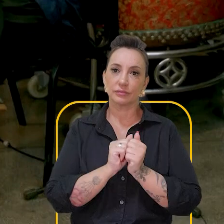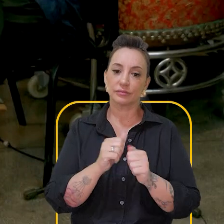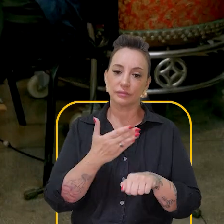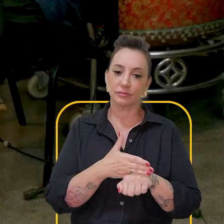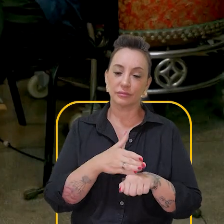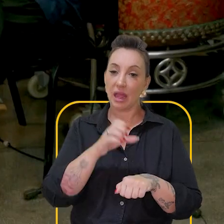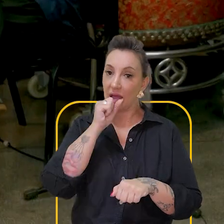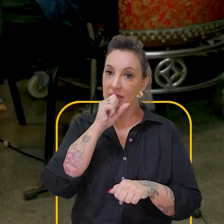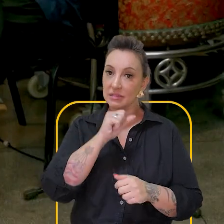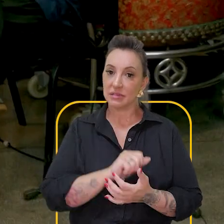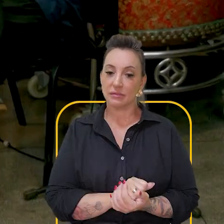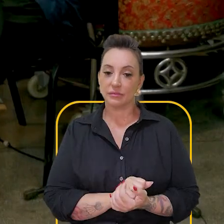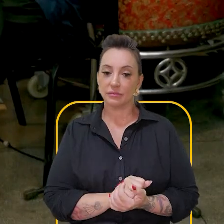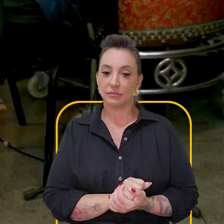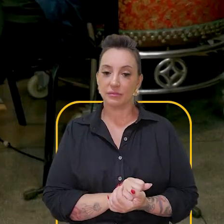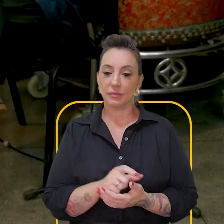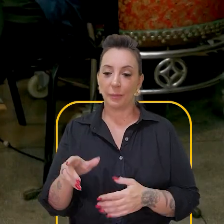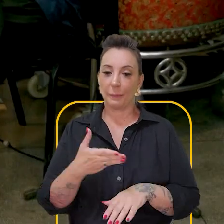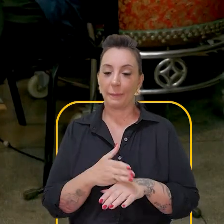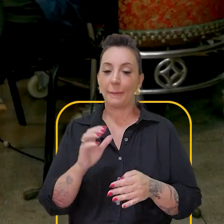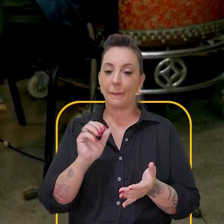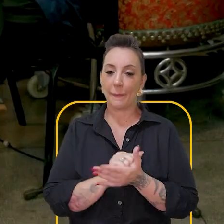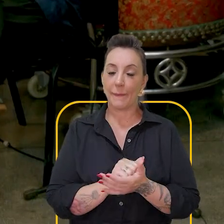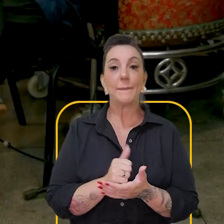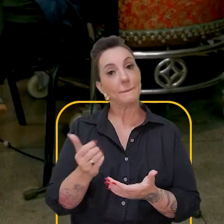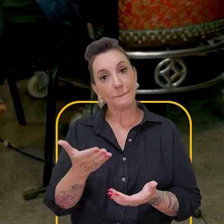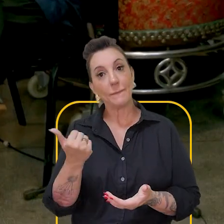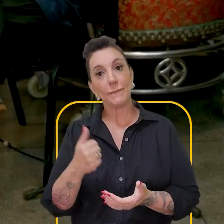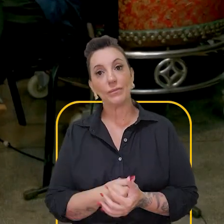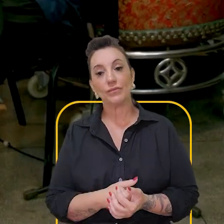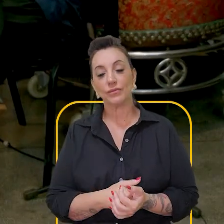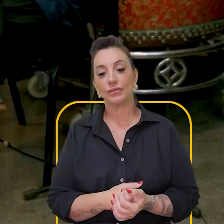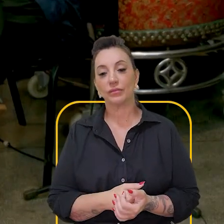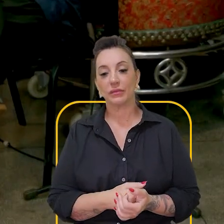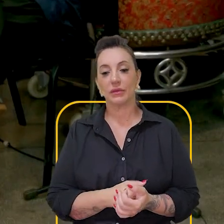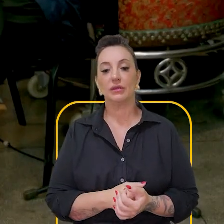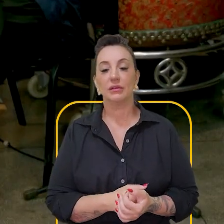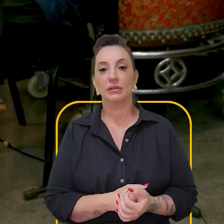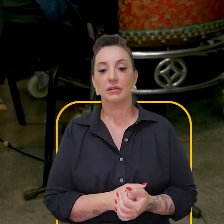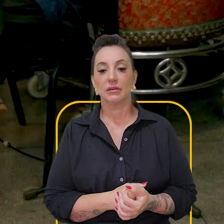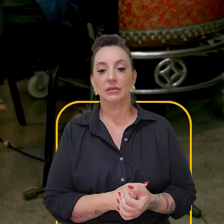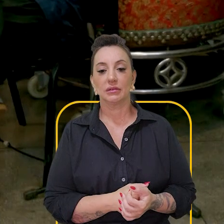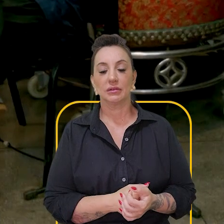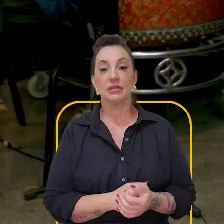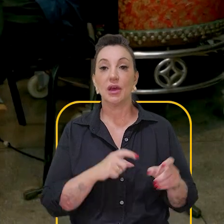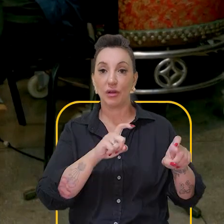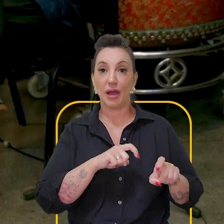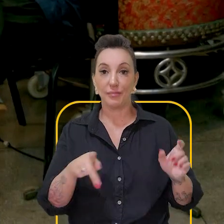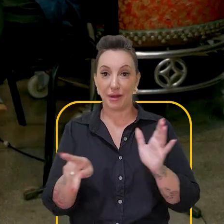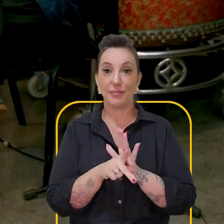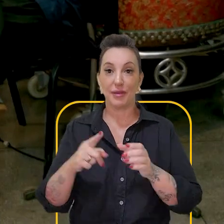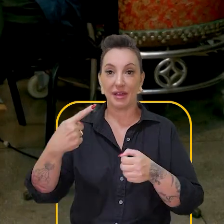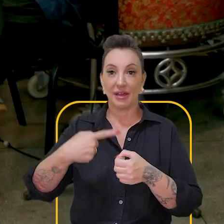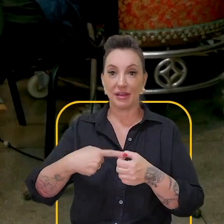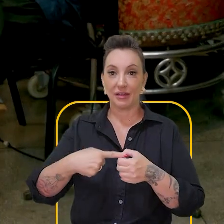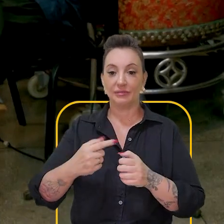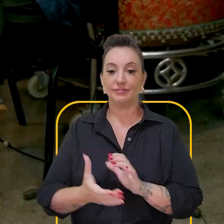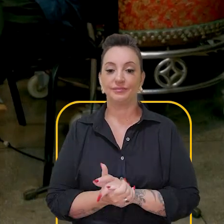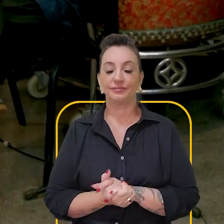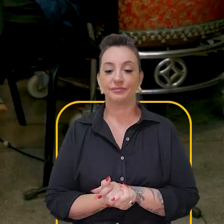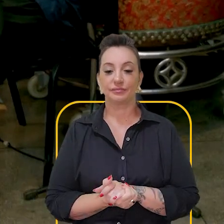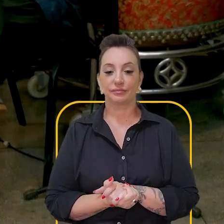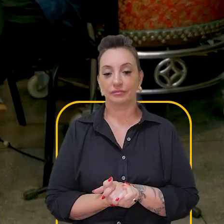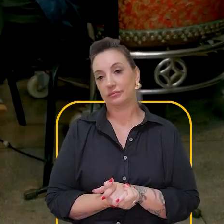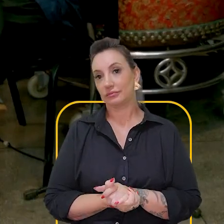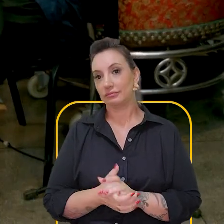caipira do interior e eu não sabia andar em São Paulo marquei vamos embora sabadão e eu